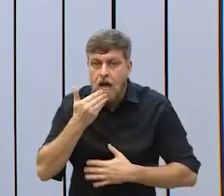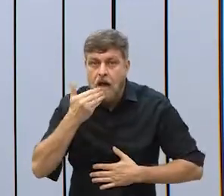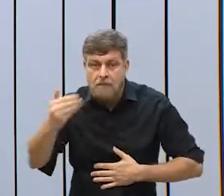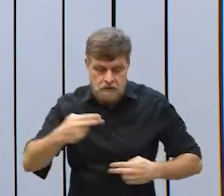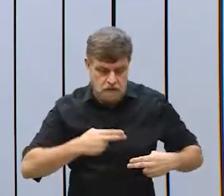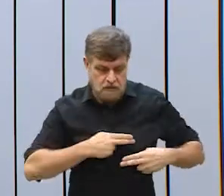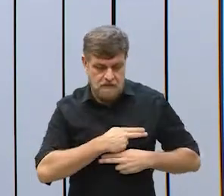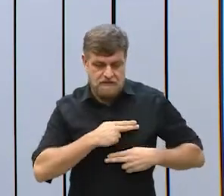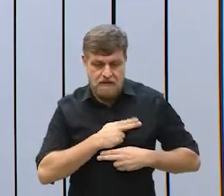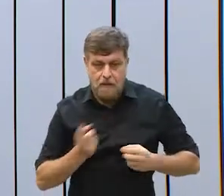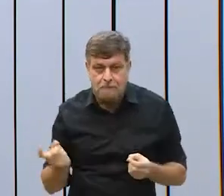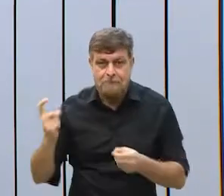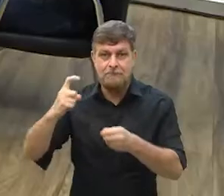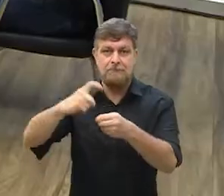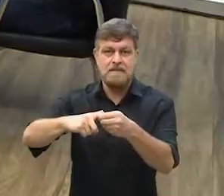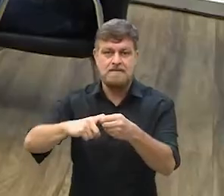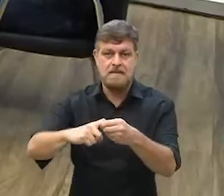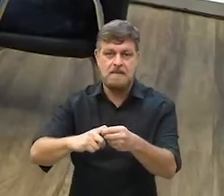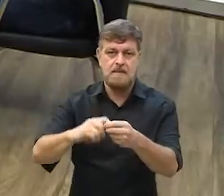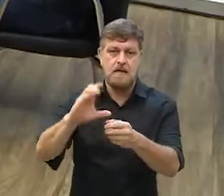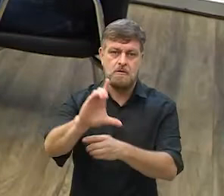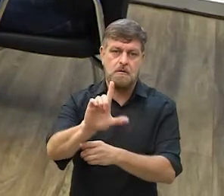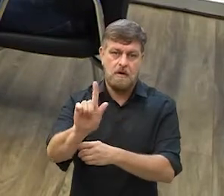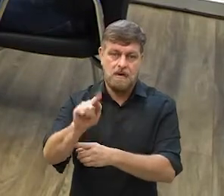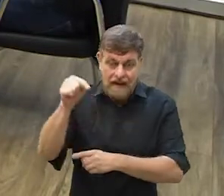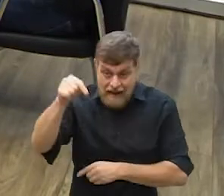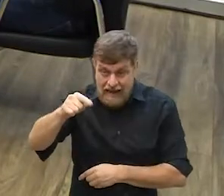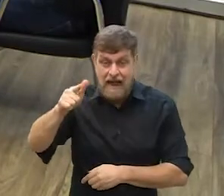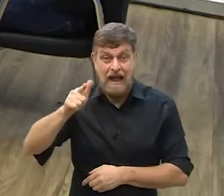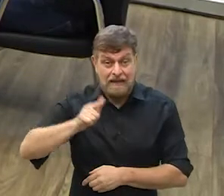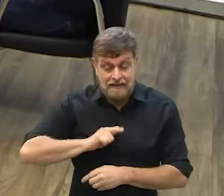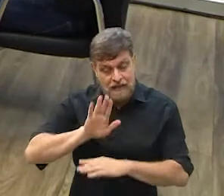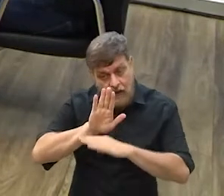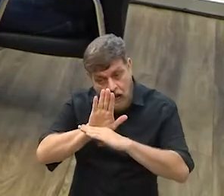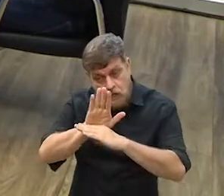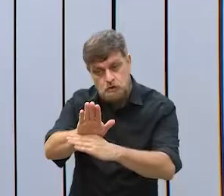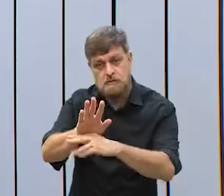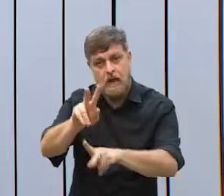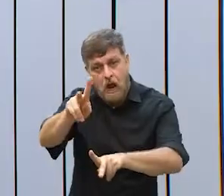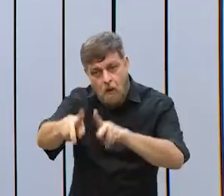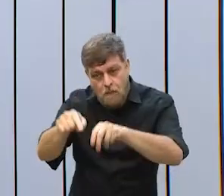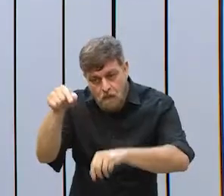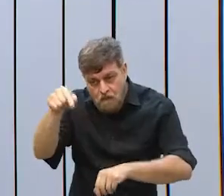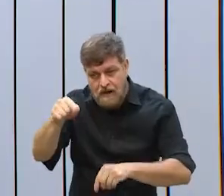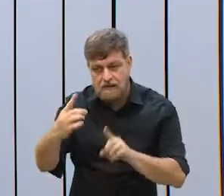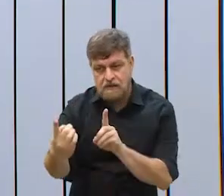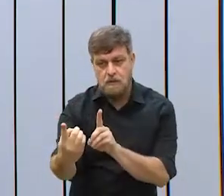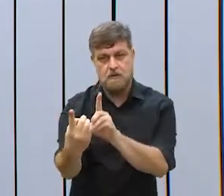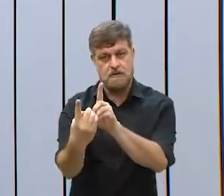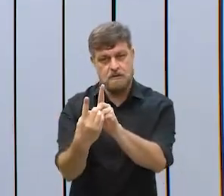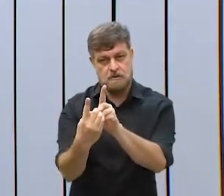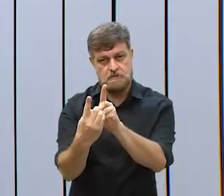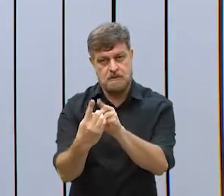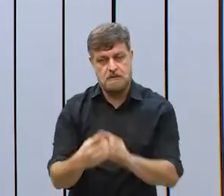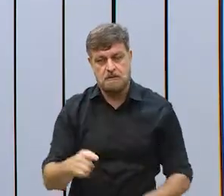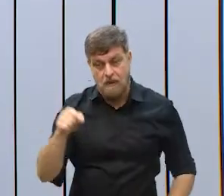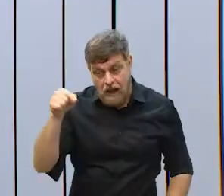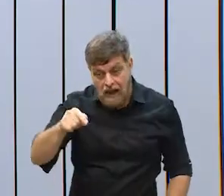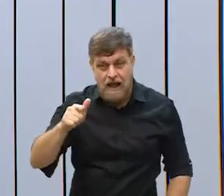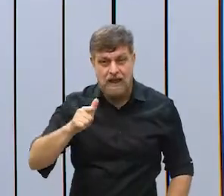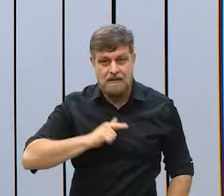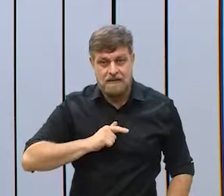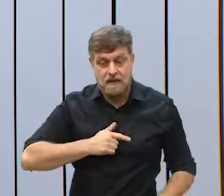para trazer o Sebrae para o Campo Grande. Tem que ajudar lá, o povo de lá, tem que ter um atendimento, inclusive na subprefeitura lá,